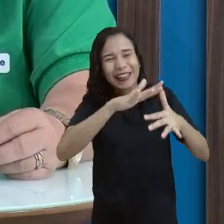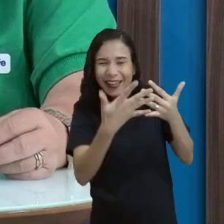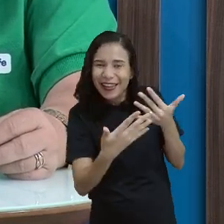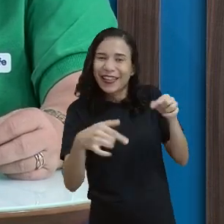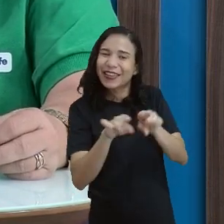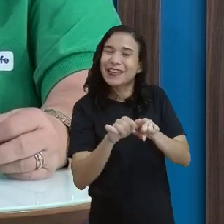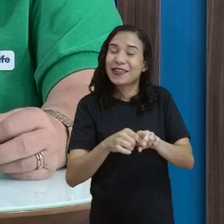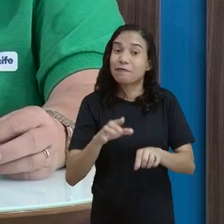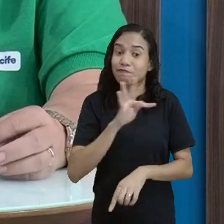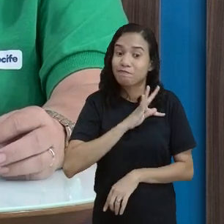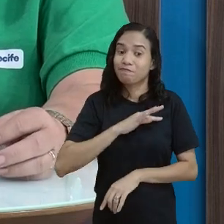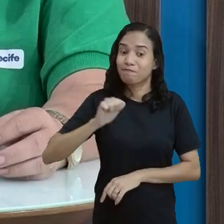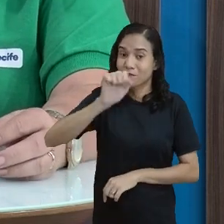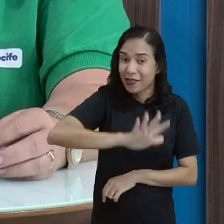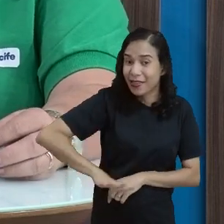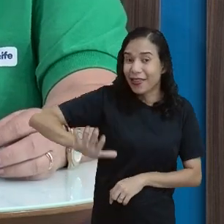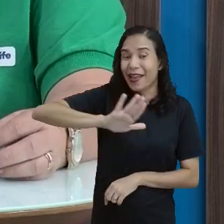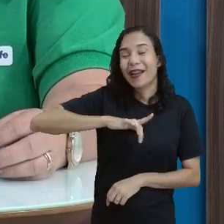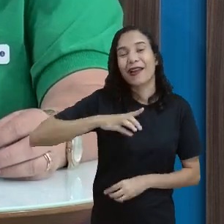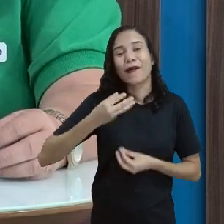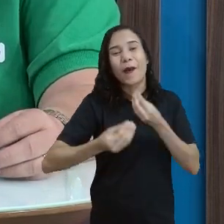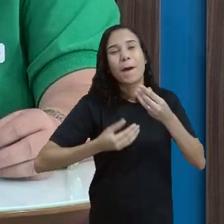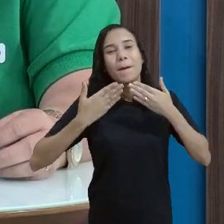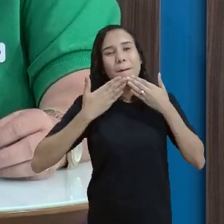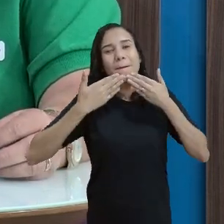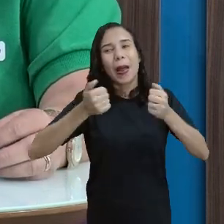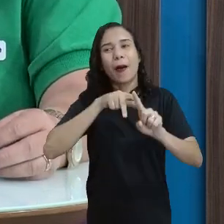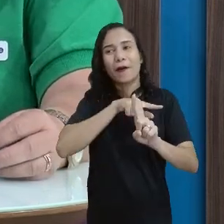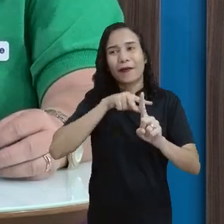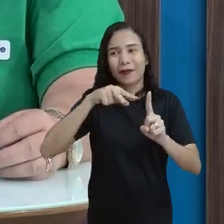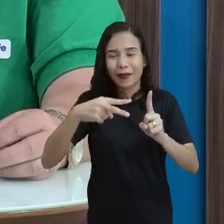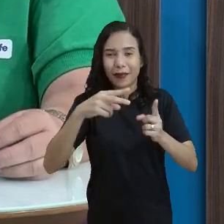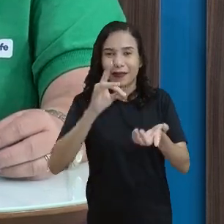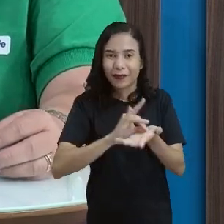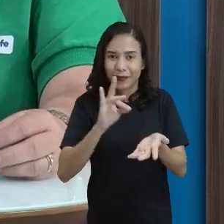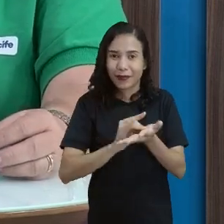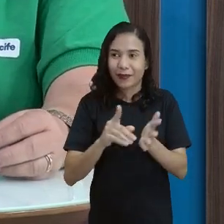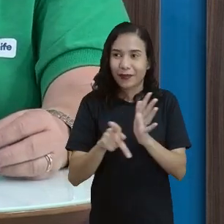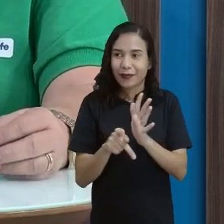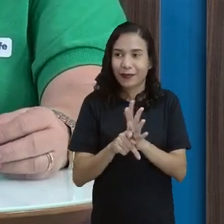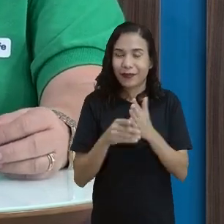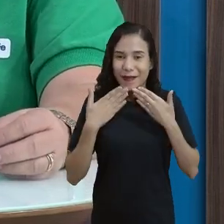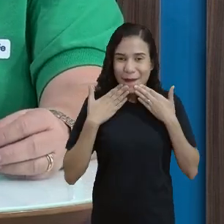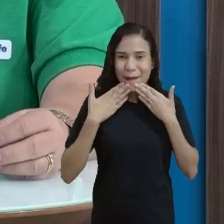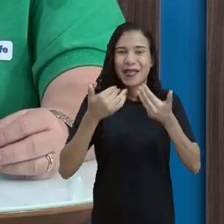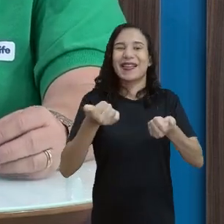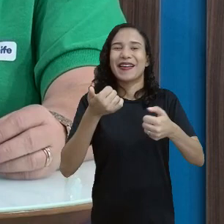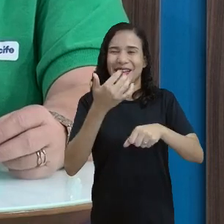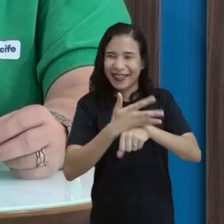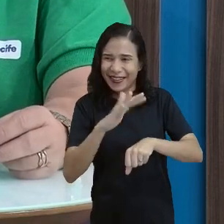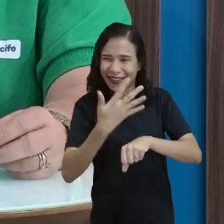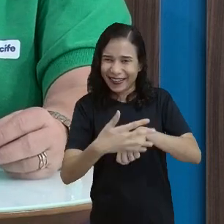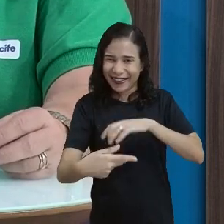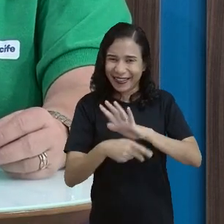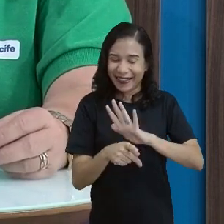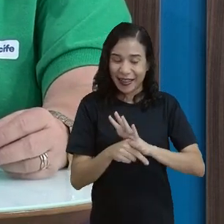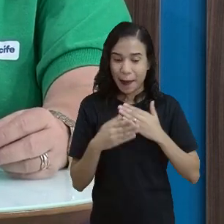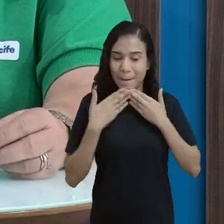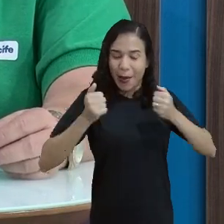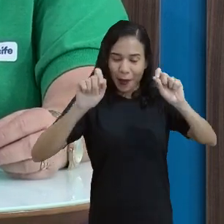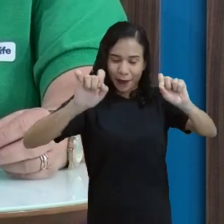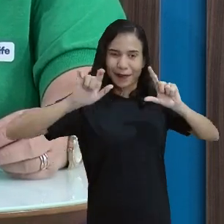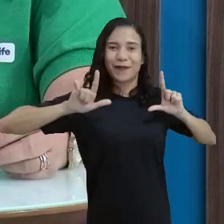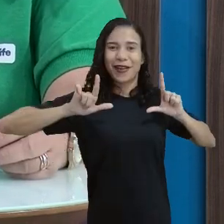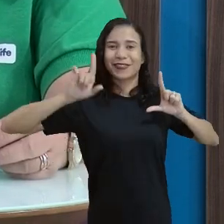que está ali, ó, sempre trazendo o nosso melhor ângulo, né? A nossa melhor, né? A gente assim, a nossa melhor